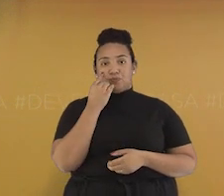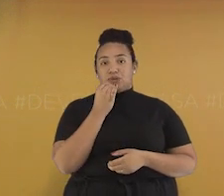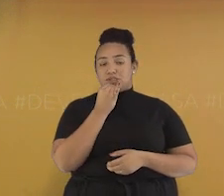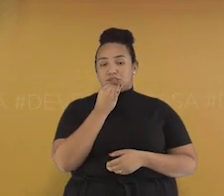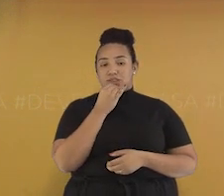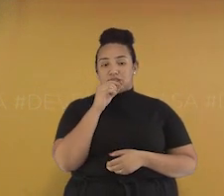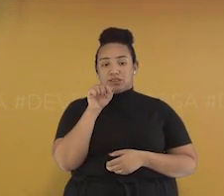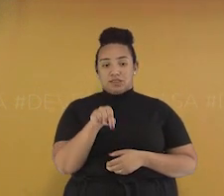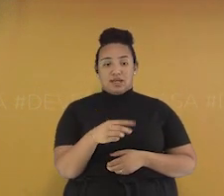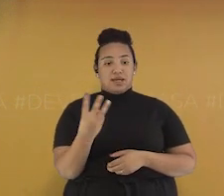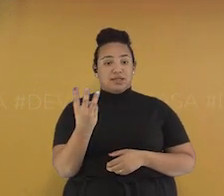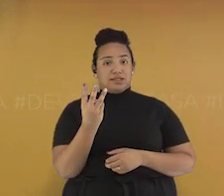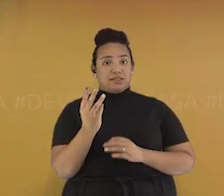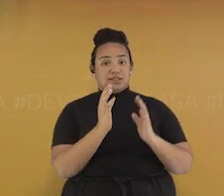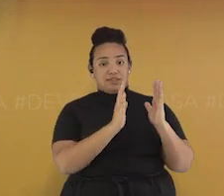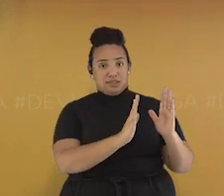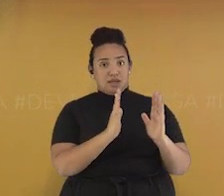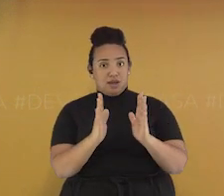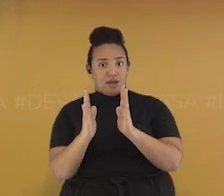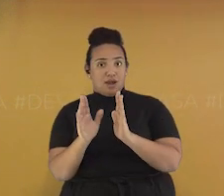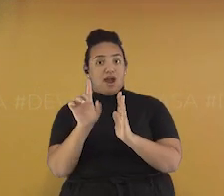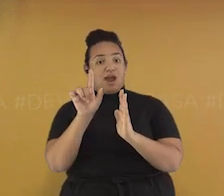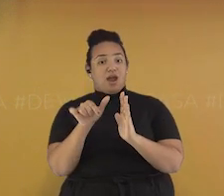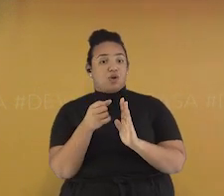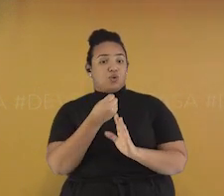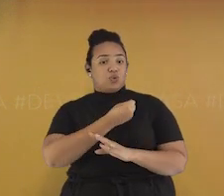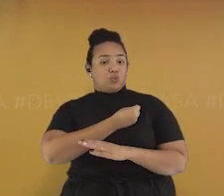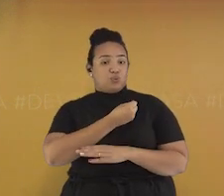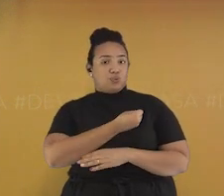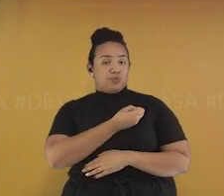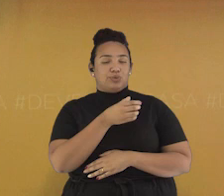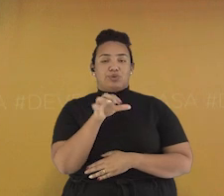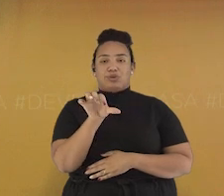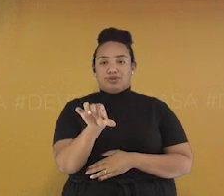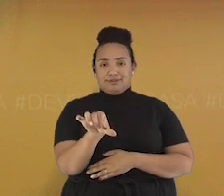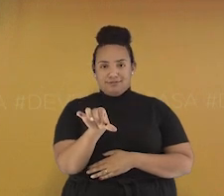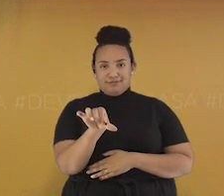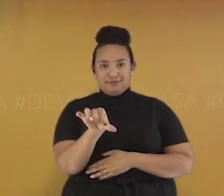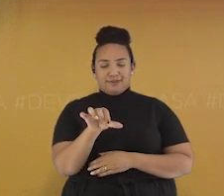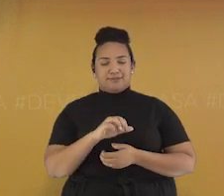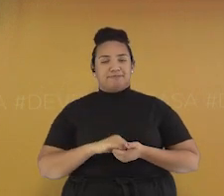exemplo aqui, a nota que está na terceira posição vai ser o